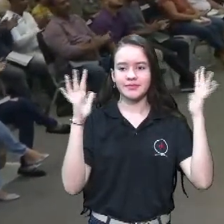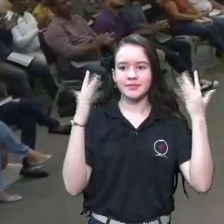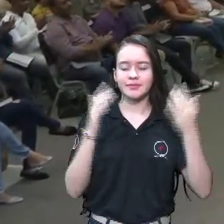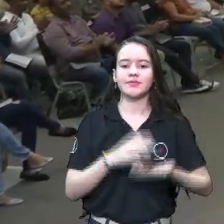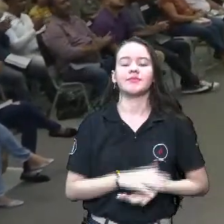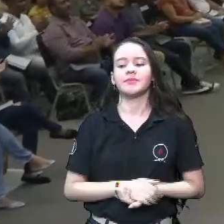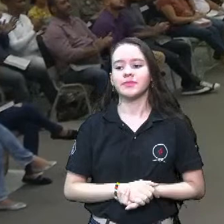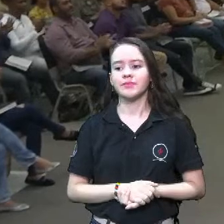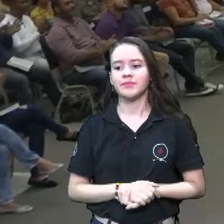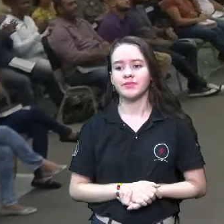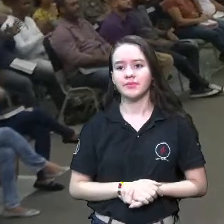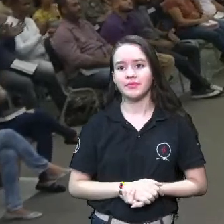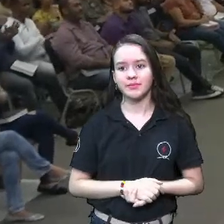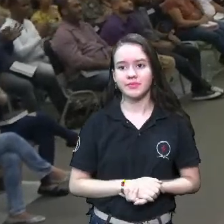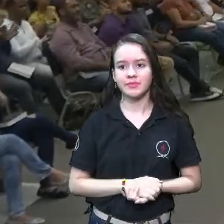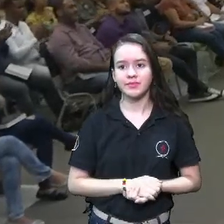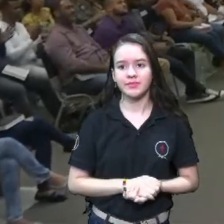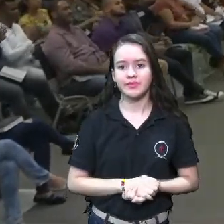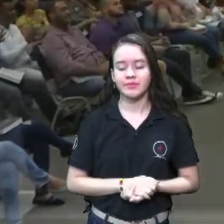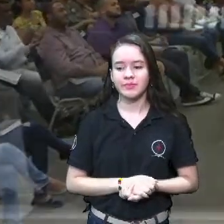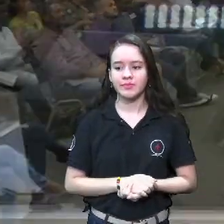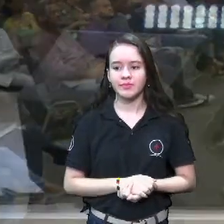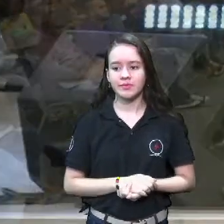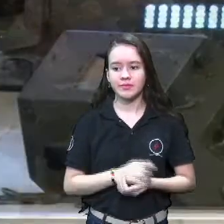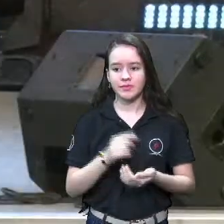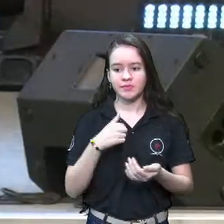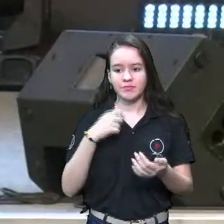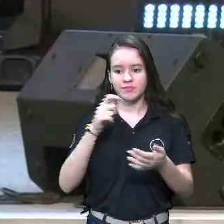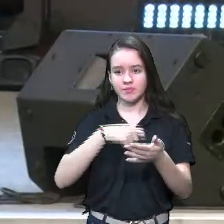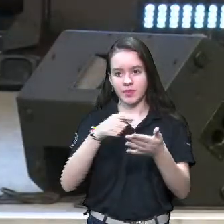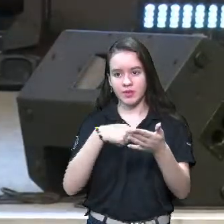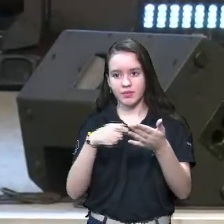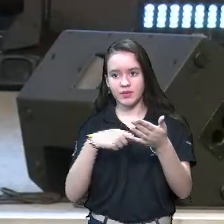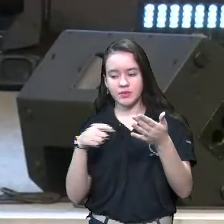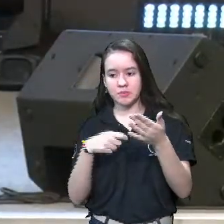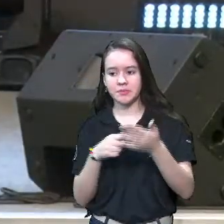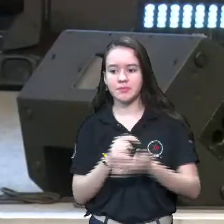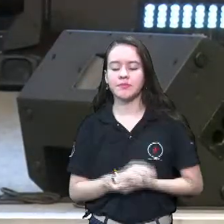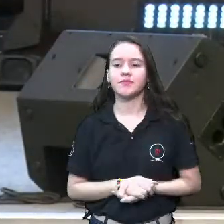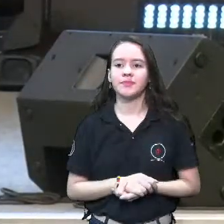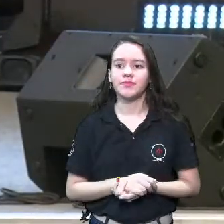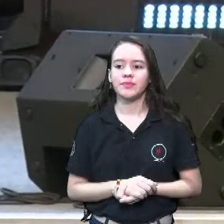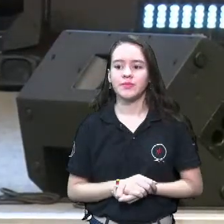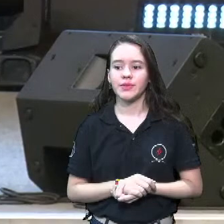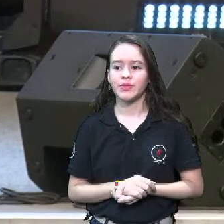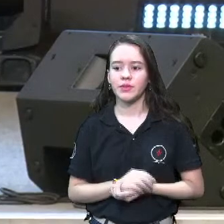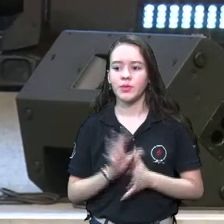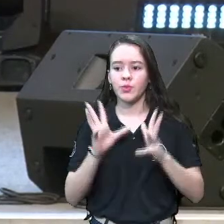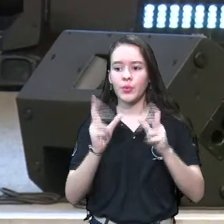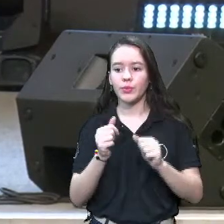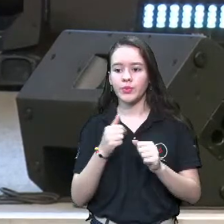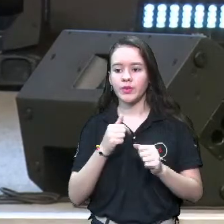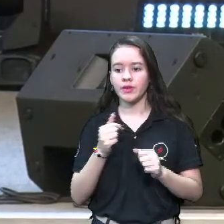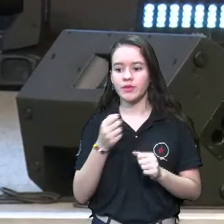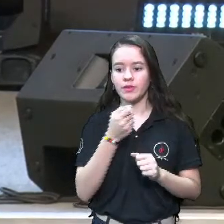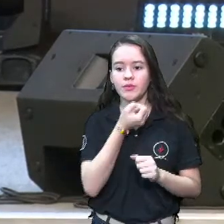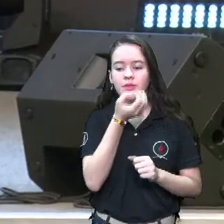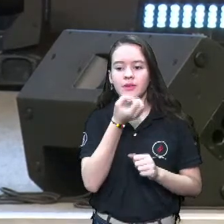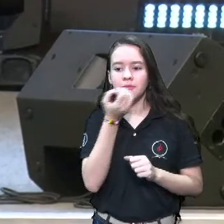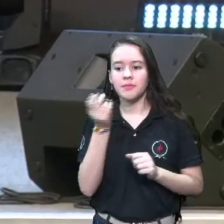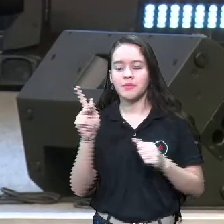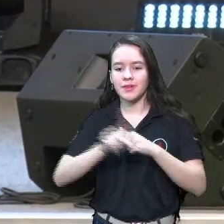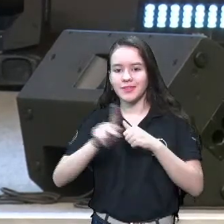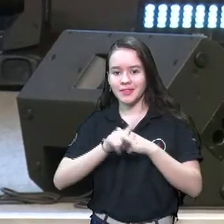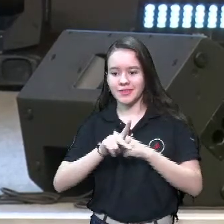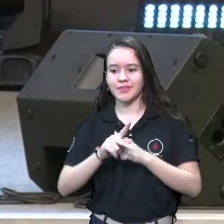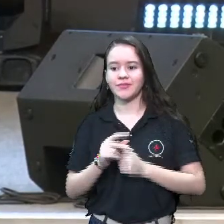Sinceramente, eu escrevi aqui, pastor, eu escrevi aqui tudo o que eu diria para Pedro se eu fosse, se